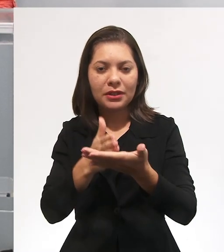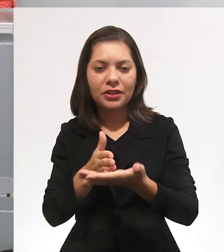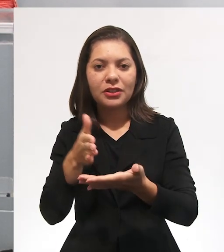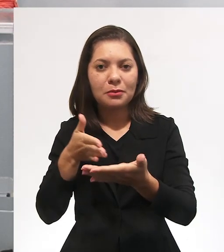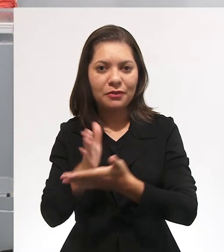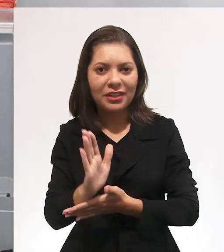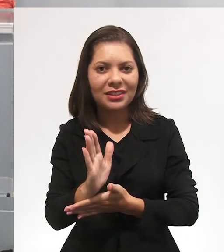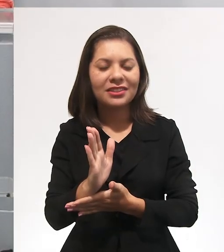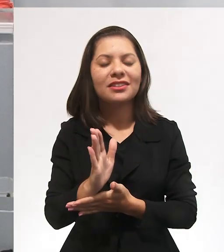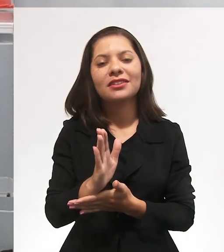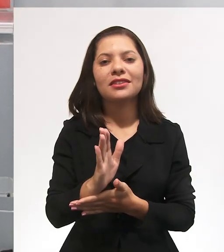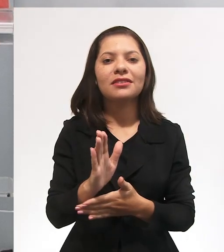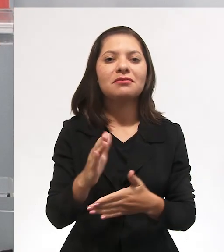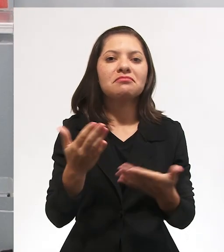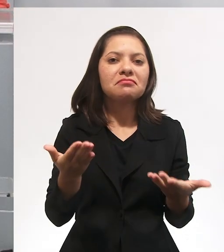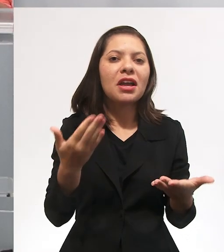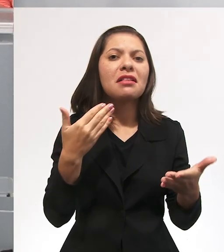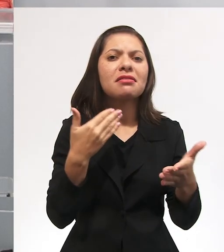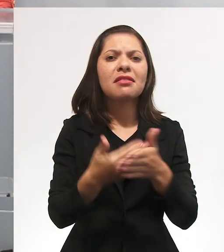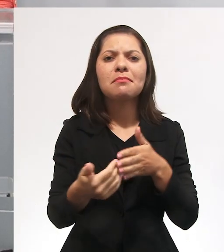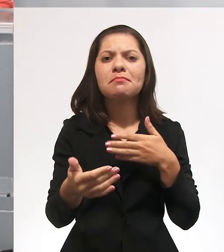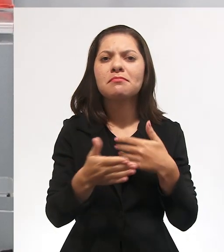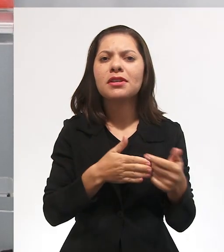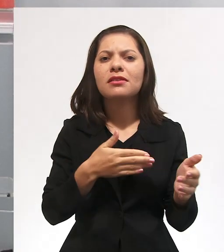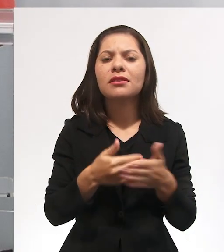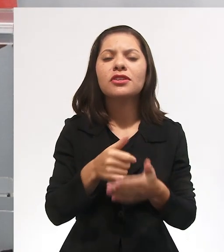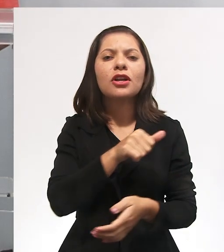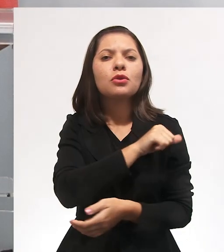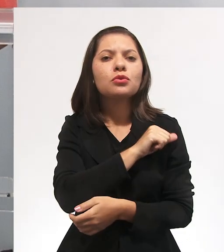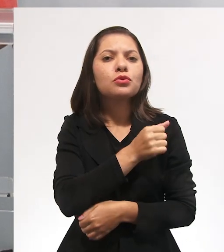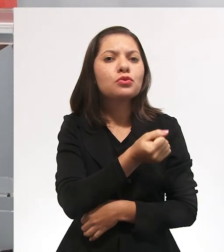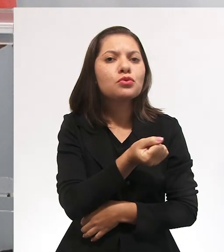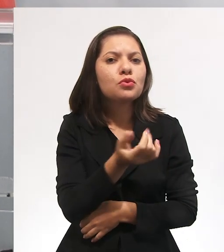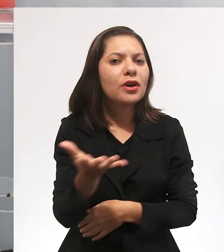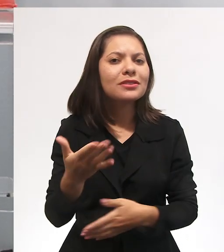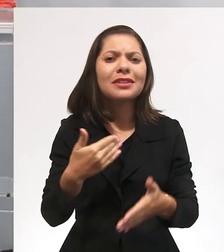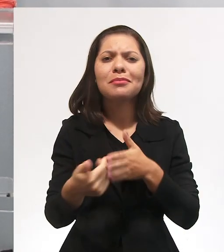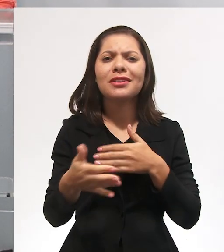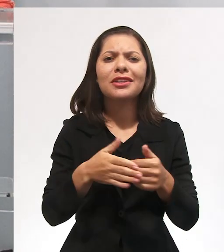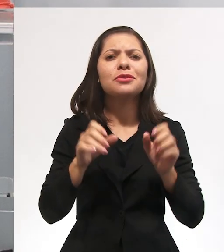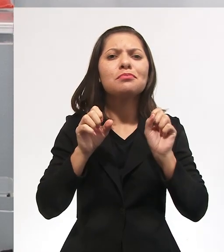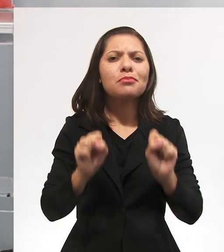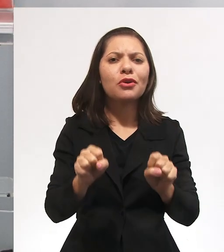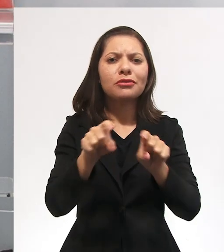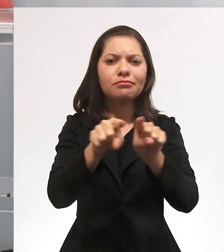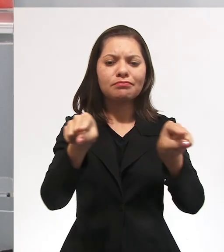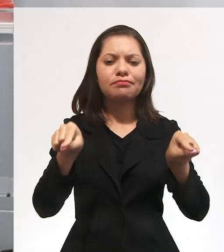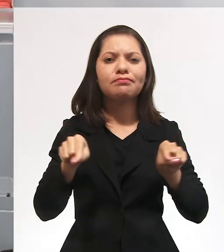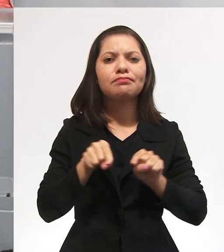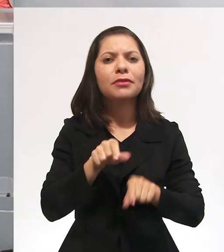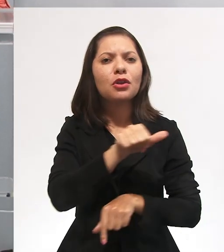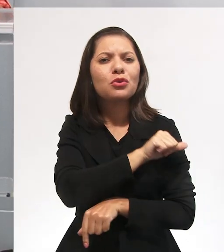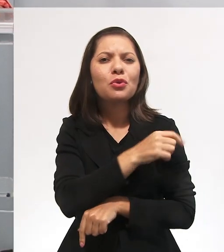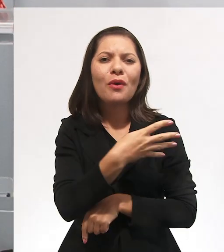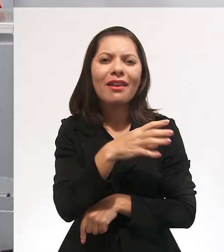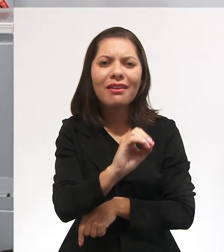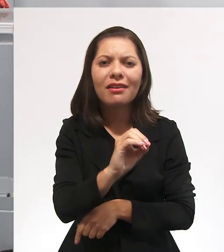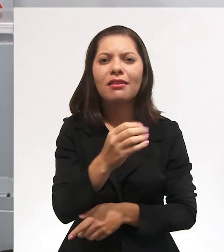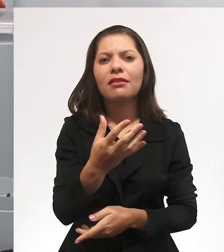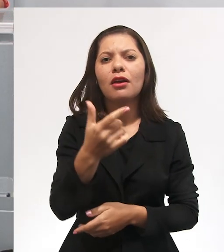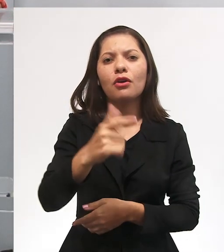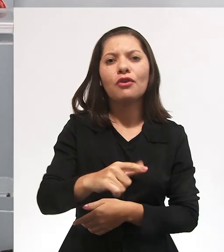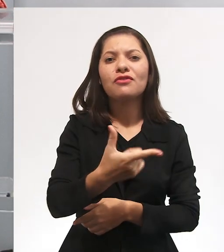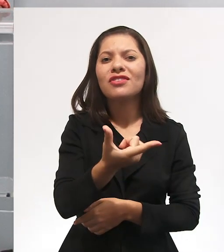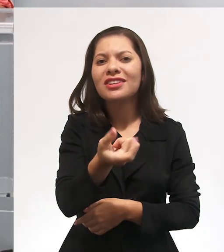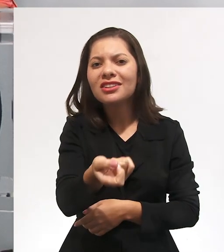foi aprovada, independente da quantidade de alunos daquela turma. Pode ser uma turma com 40 alunos, com 20 alunos, com